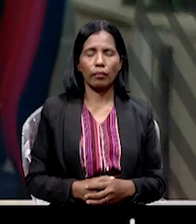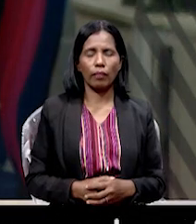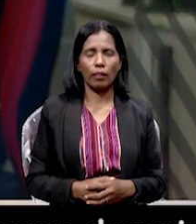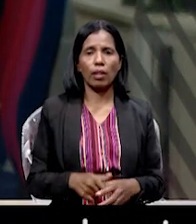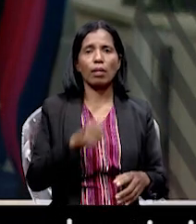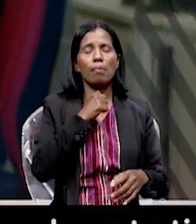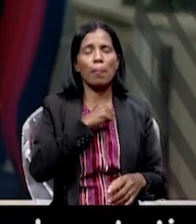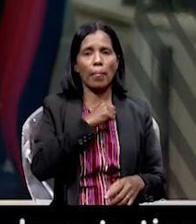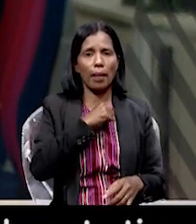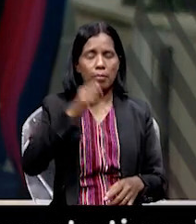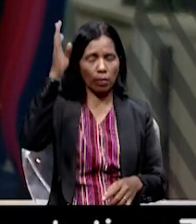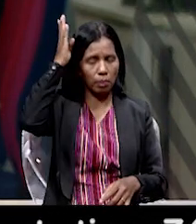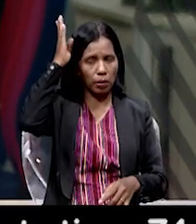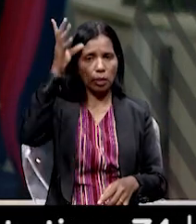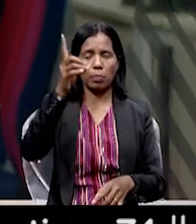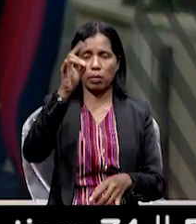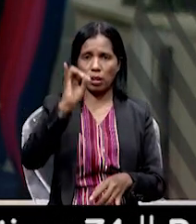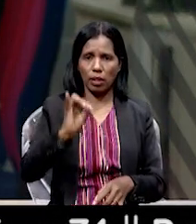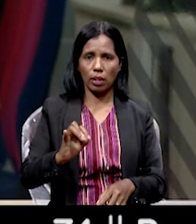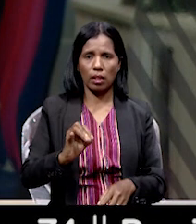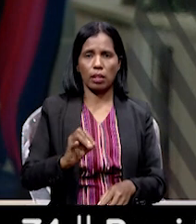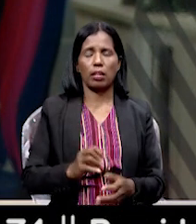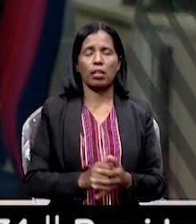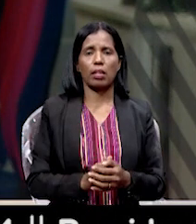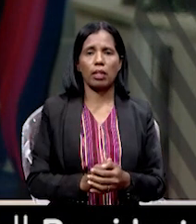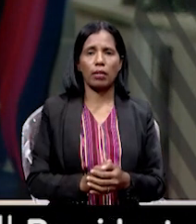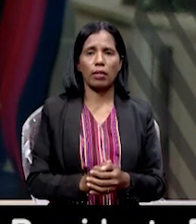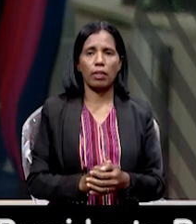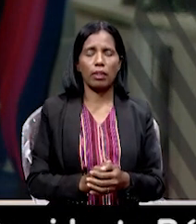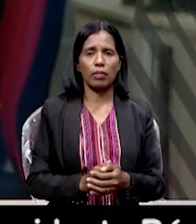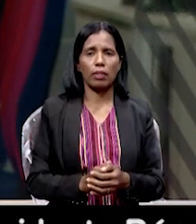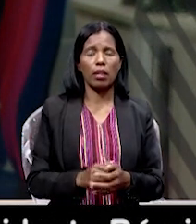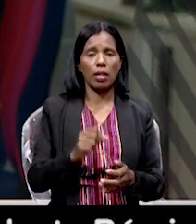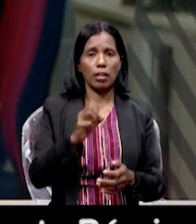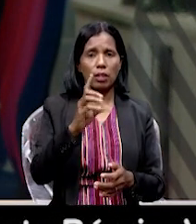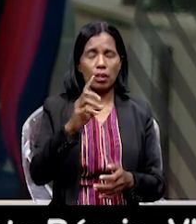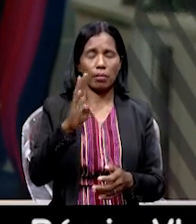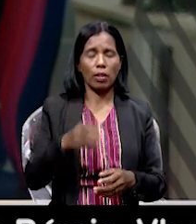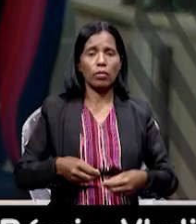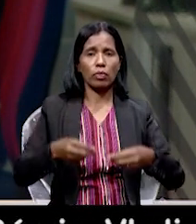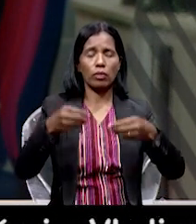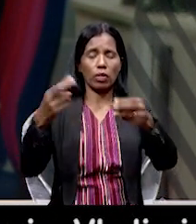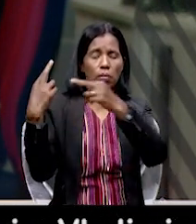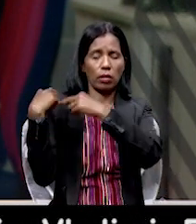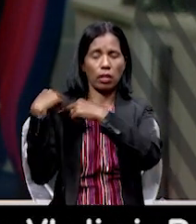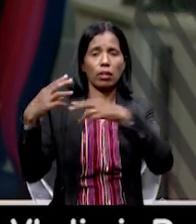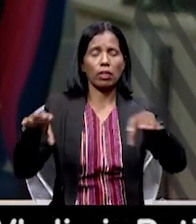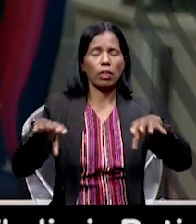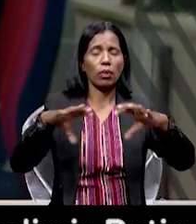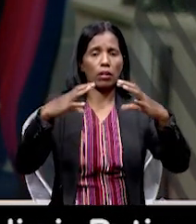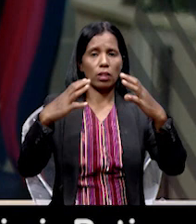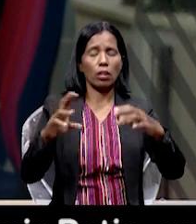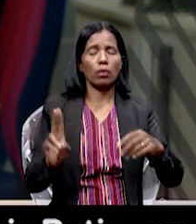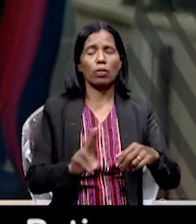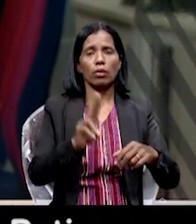Arcebispo Metropolita Dili, Dom Virgílio do Carmo da Silva STB, foi posse ba Conselho Universitário